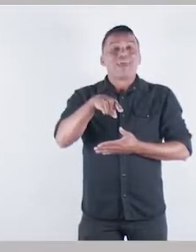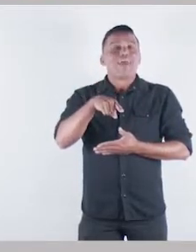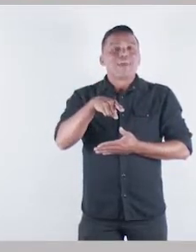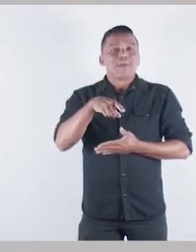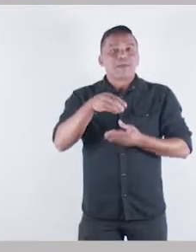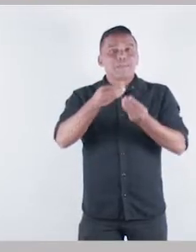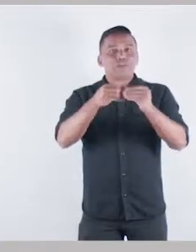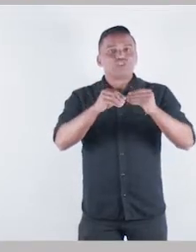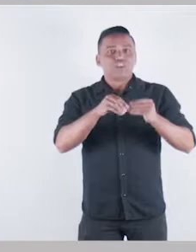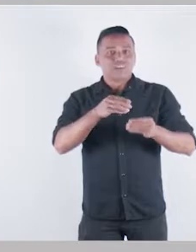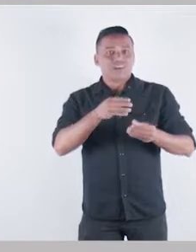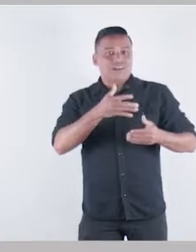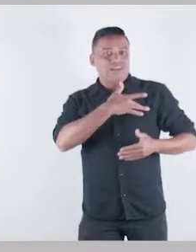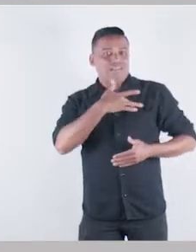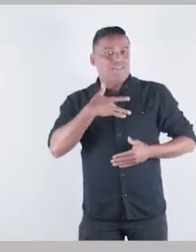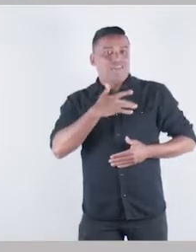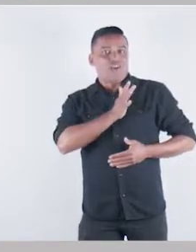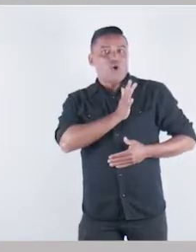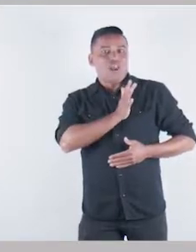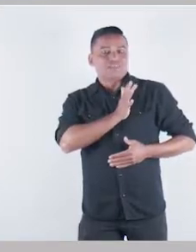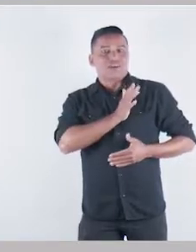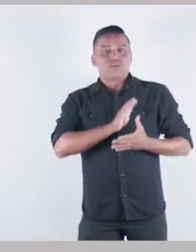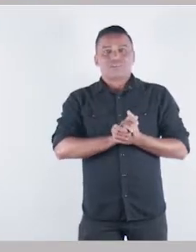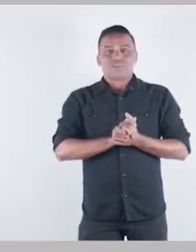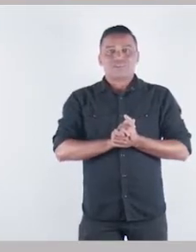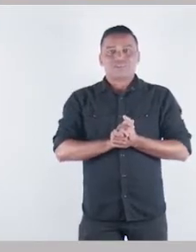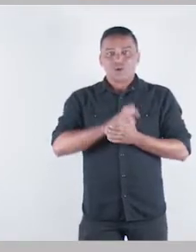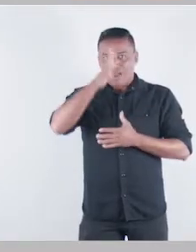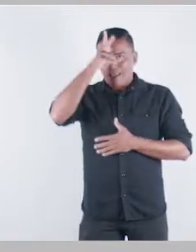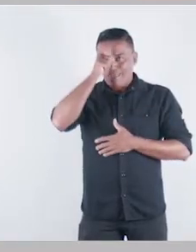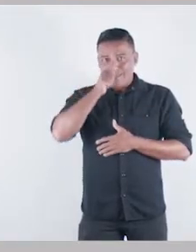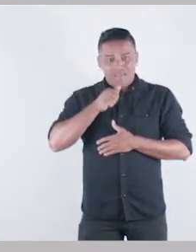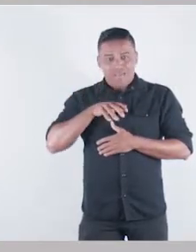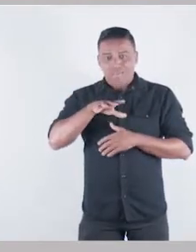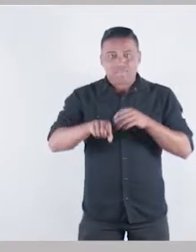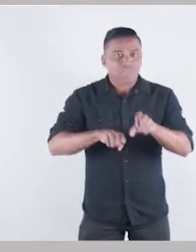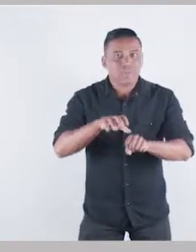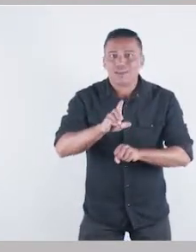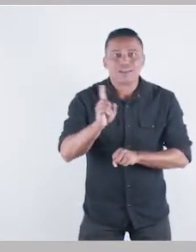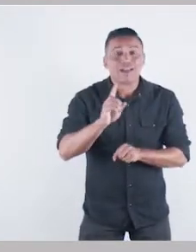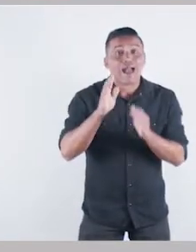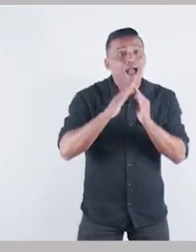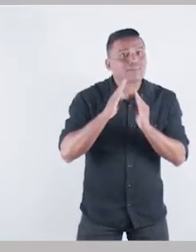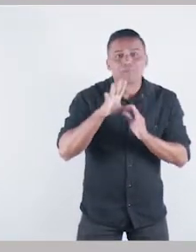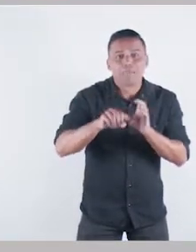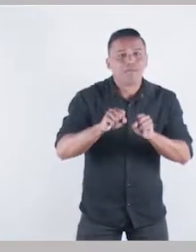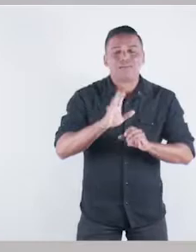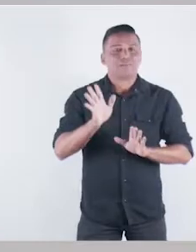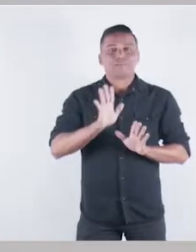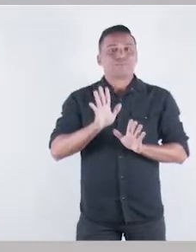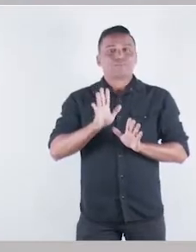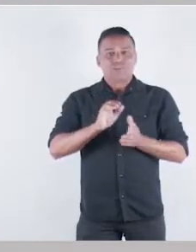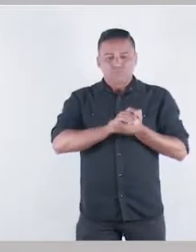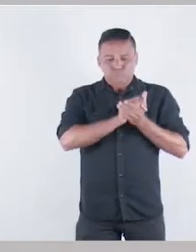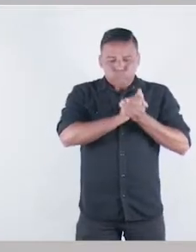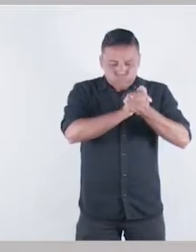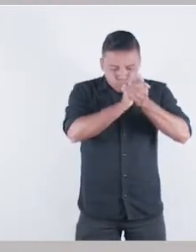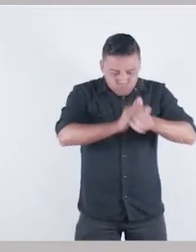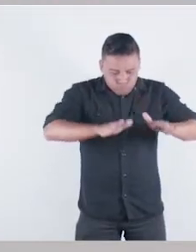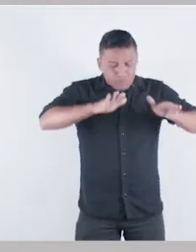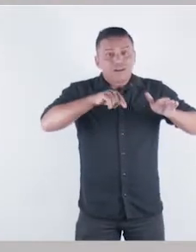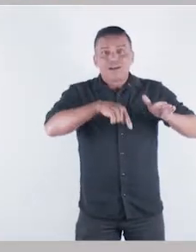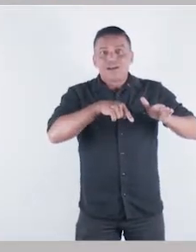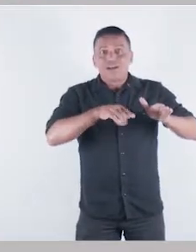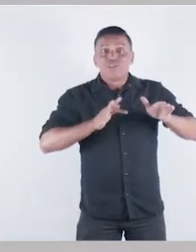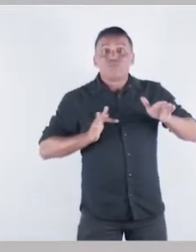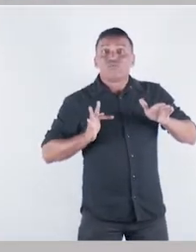de casa não se corre atrás. E os búzios já disseram que em